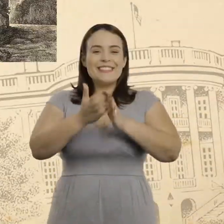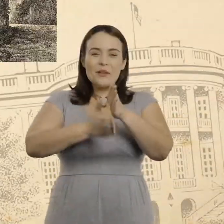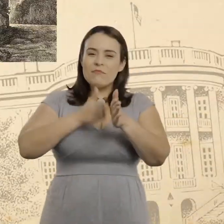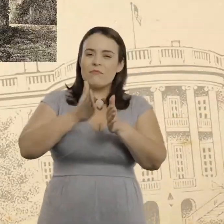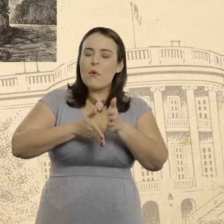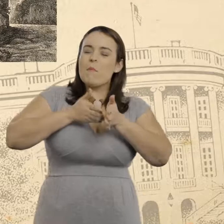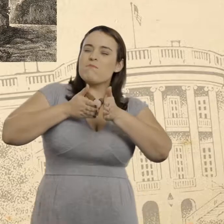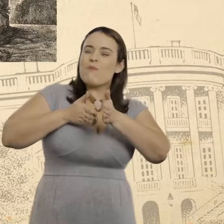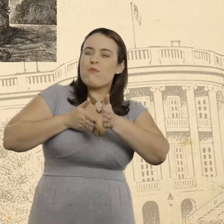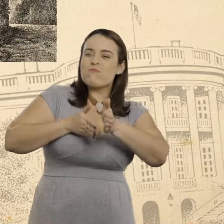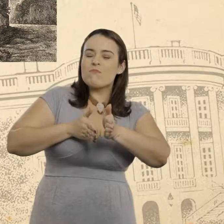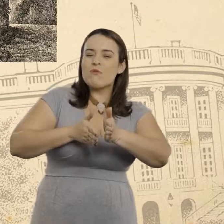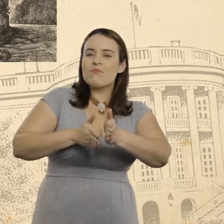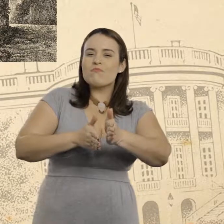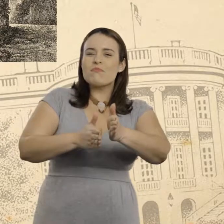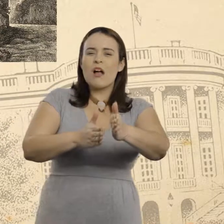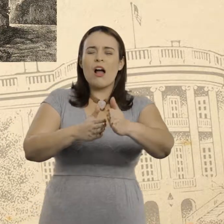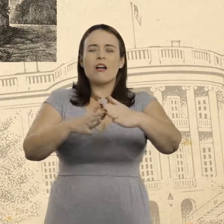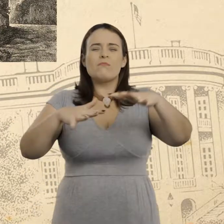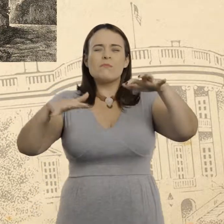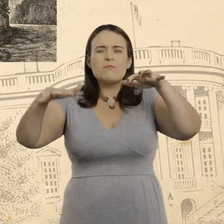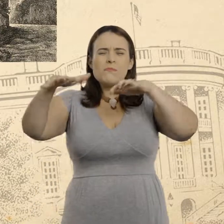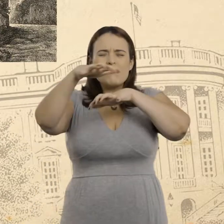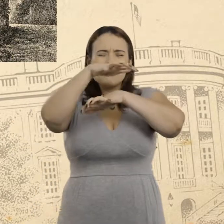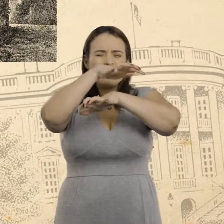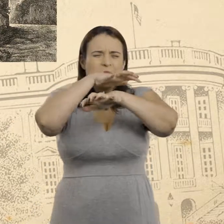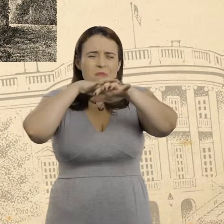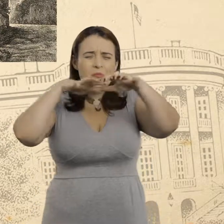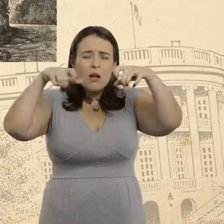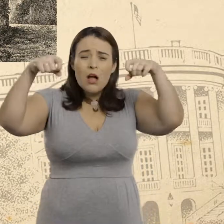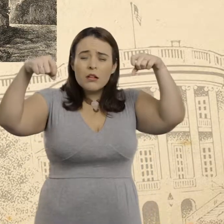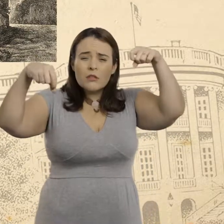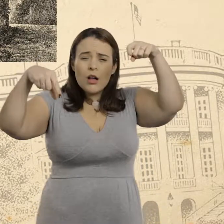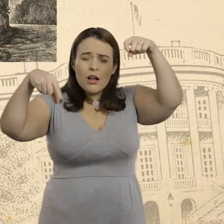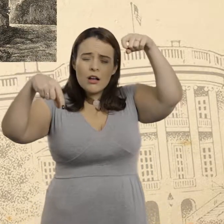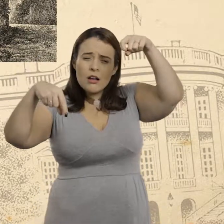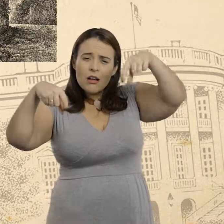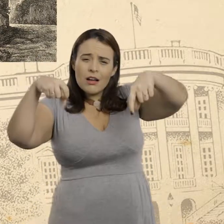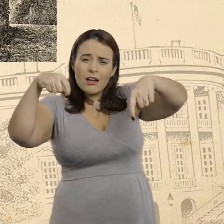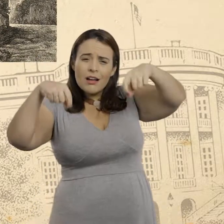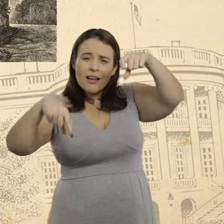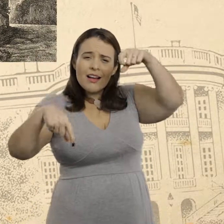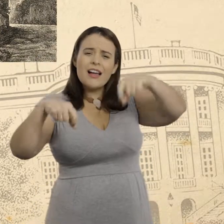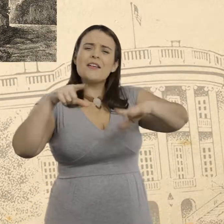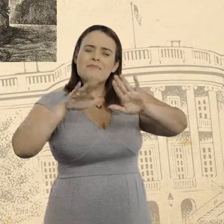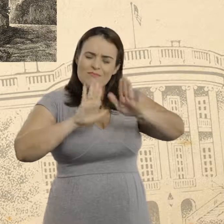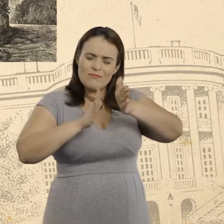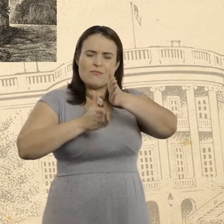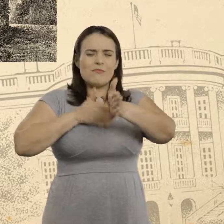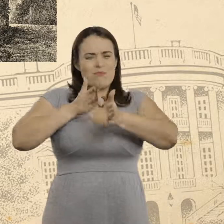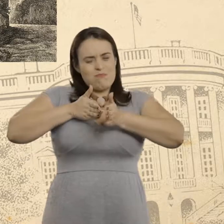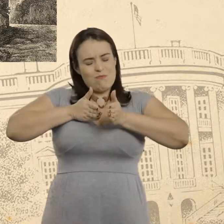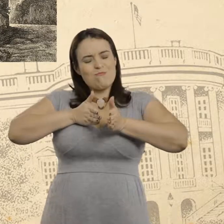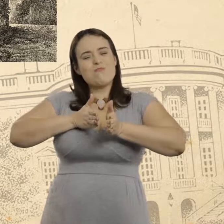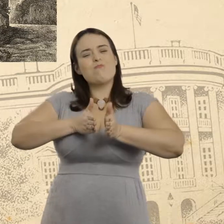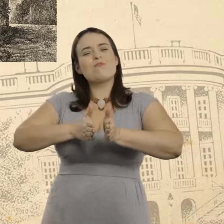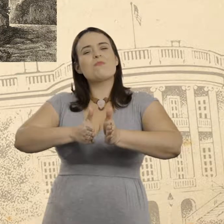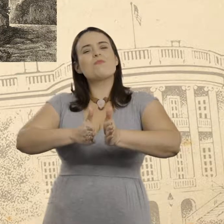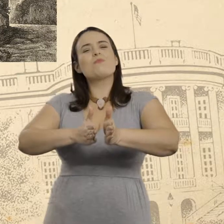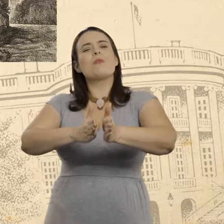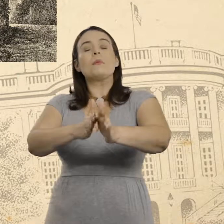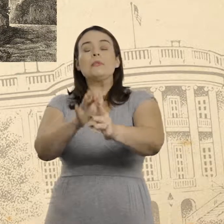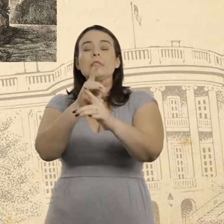O trem continuou a viagem. O clima estava ruim. Tinha nevado muito, mas a neve não atrapalhou o avanço do